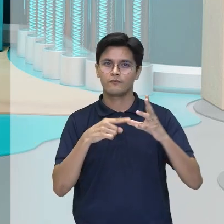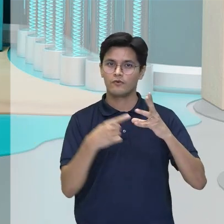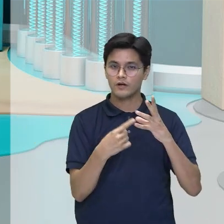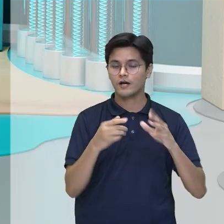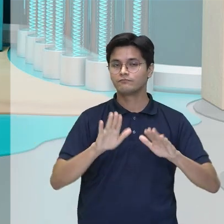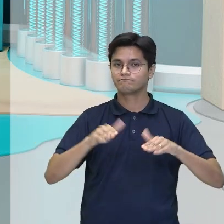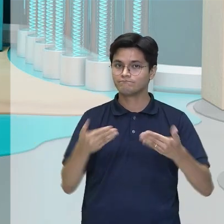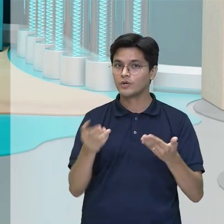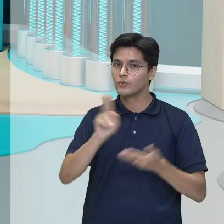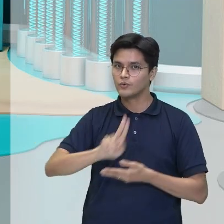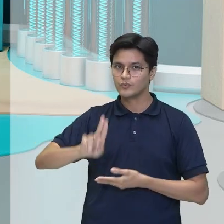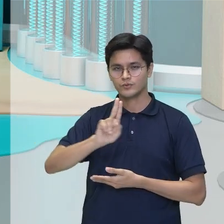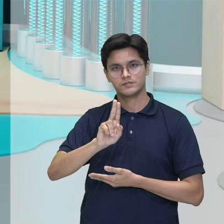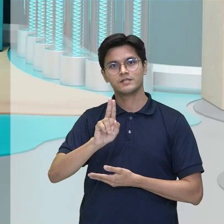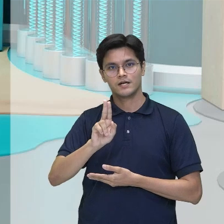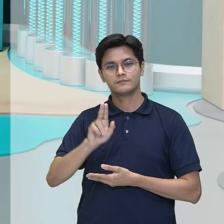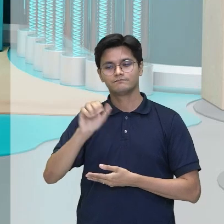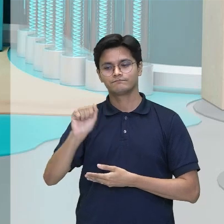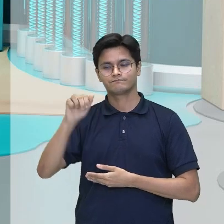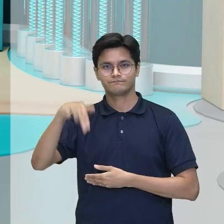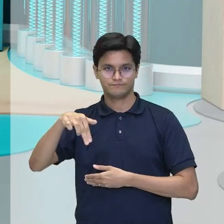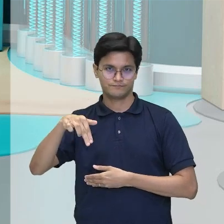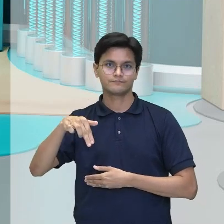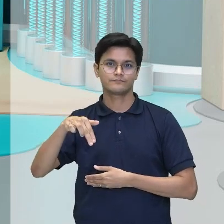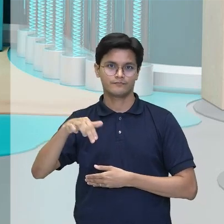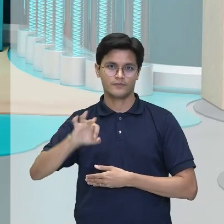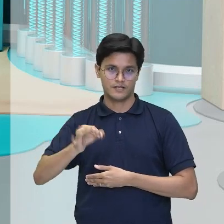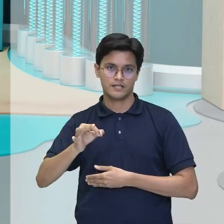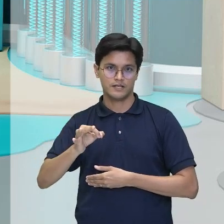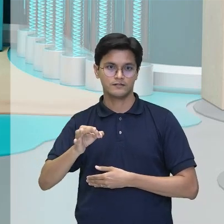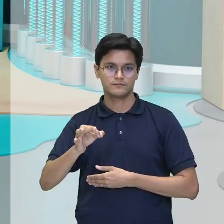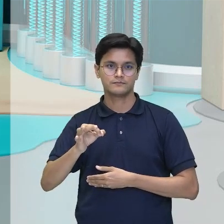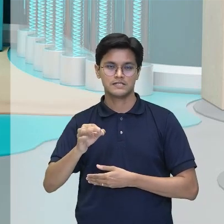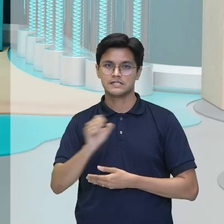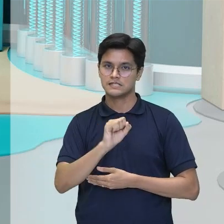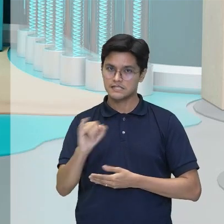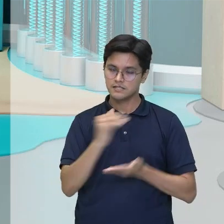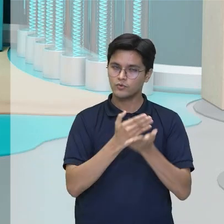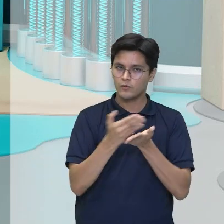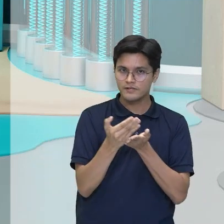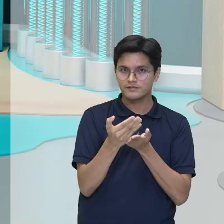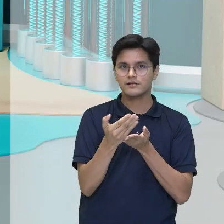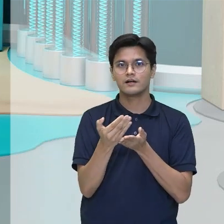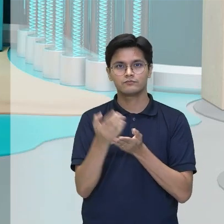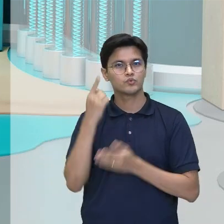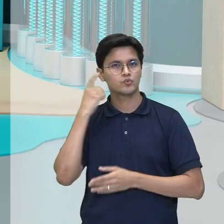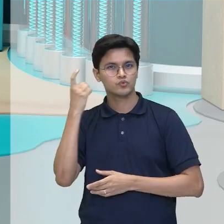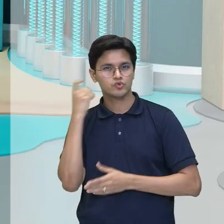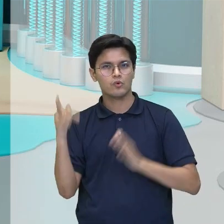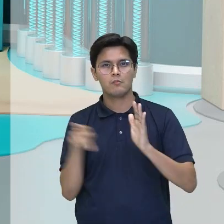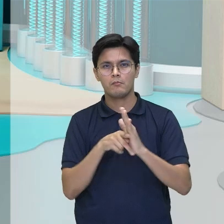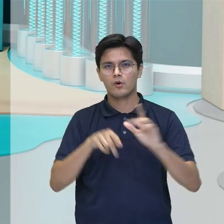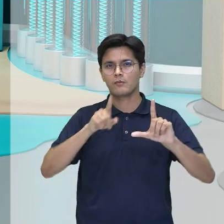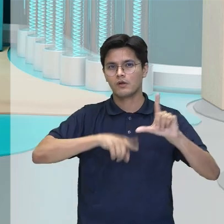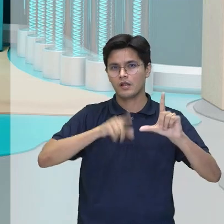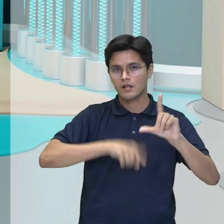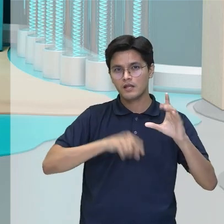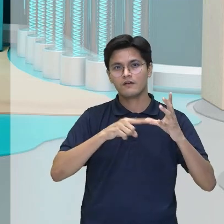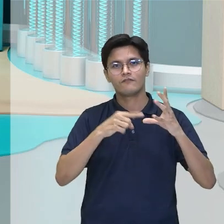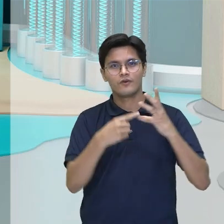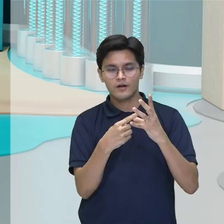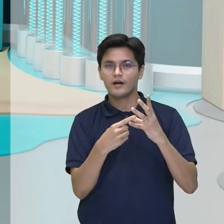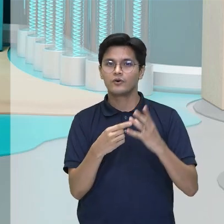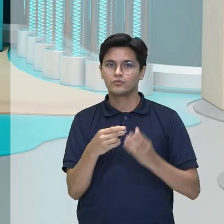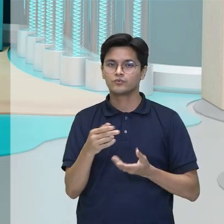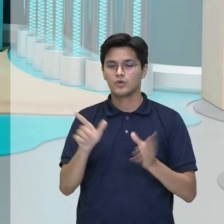An orange. Uma laranja. Ok? Então, esses foram os usos dos pronomes dos